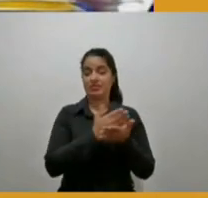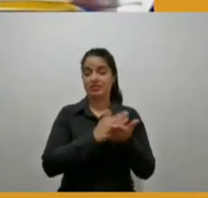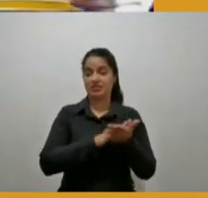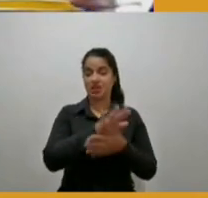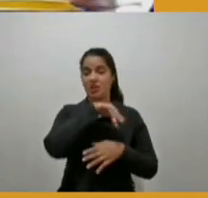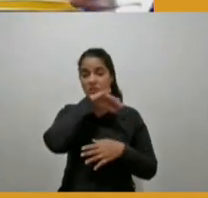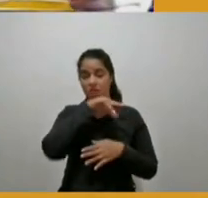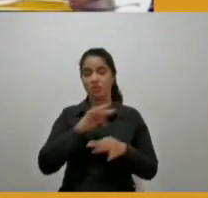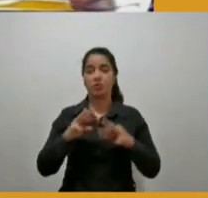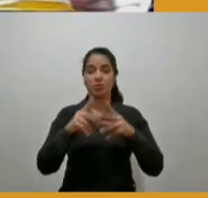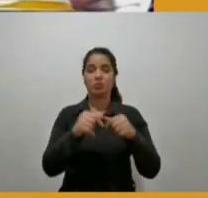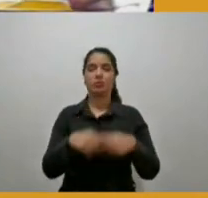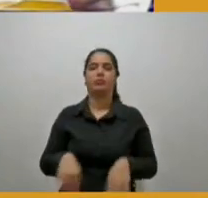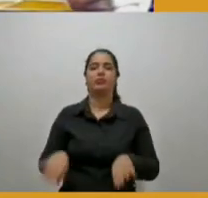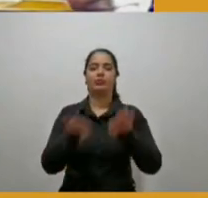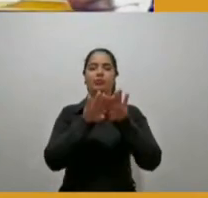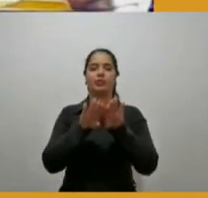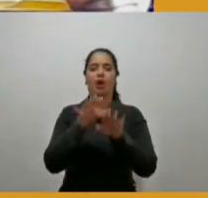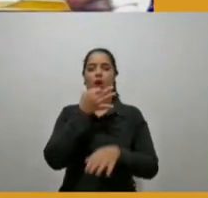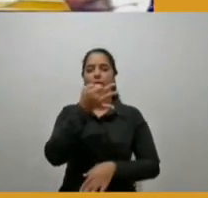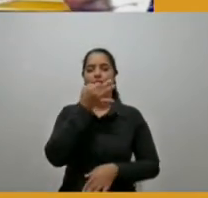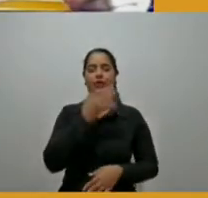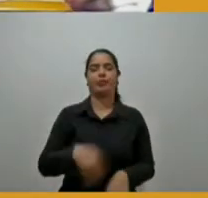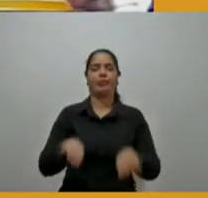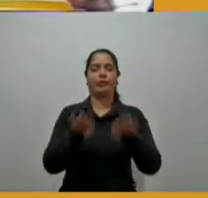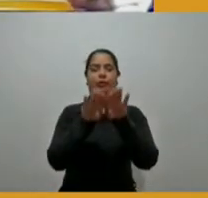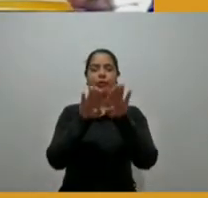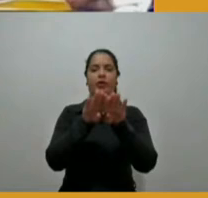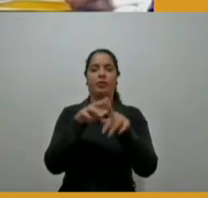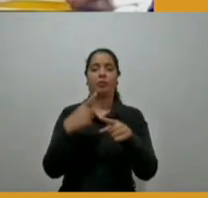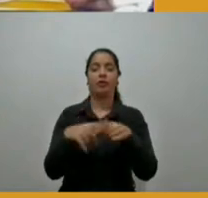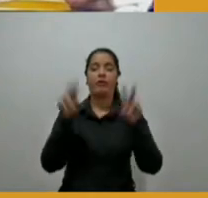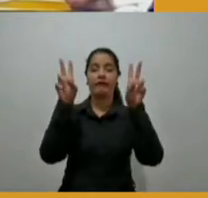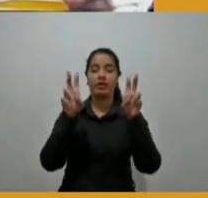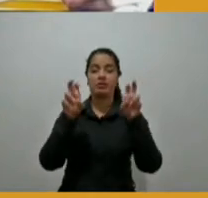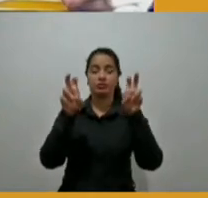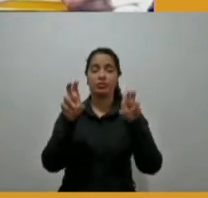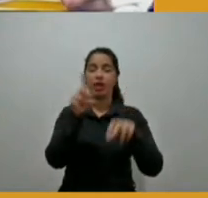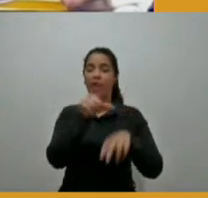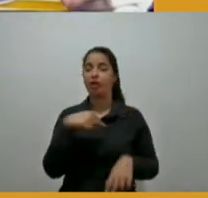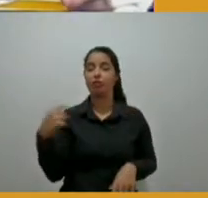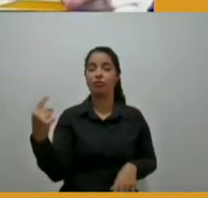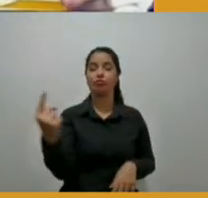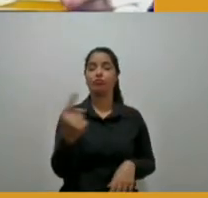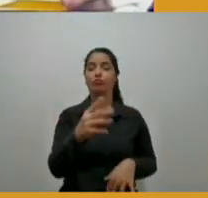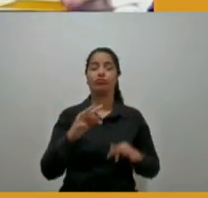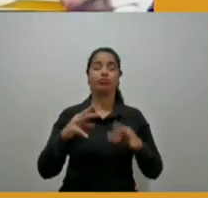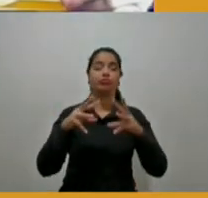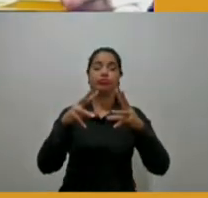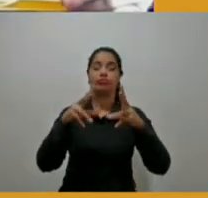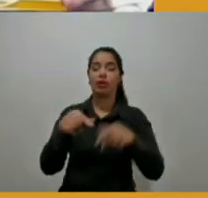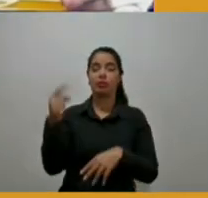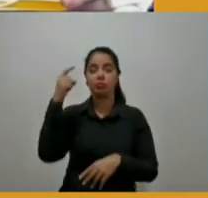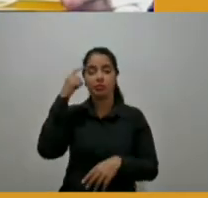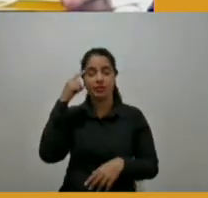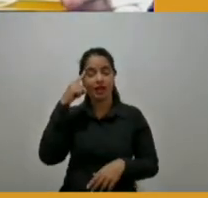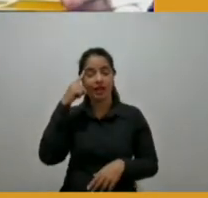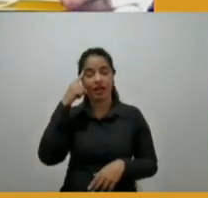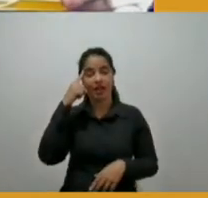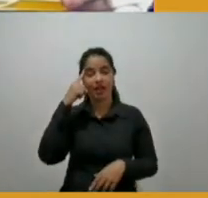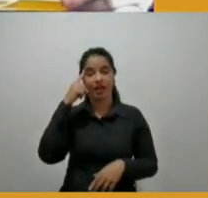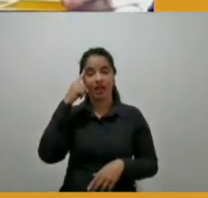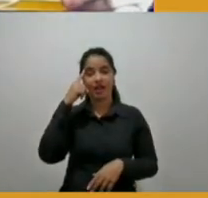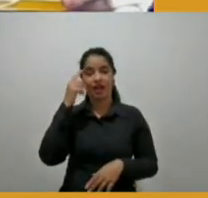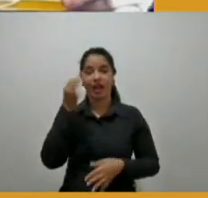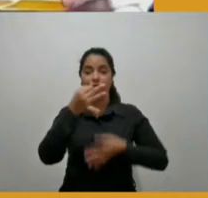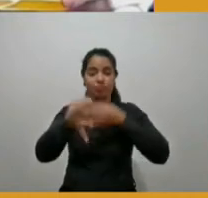coisa. Porque é o mesmo assunto, todo mundo se... E fica sem uma contribuição externa de visões contrárias,